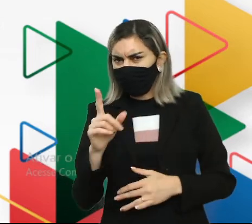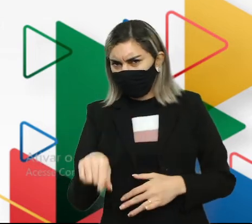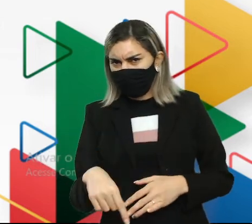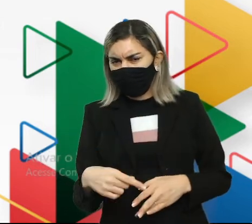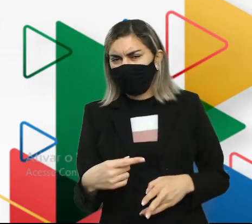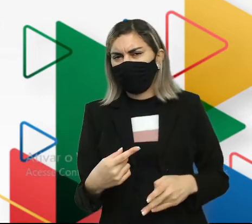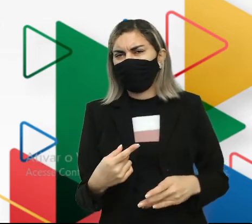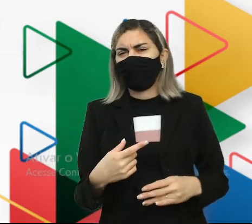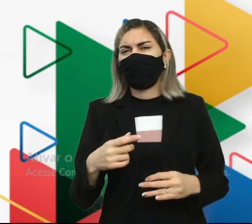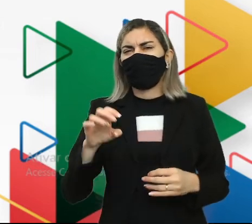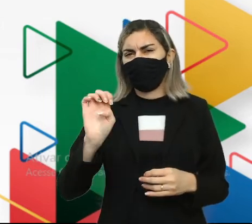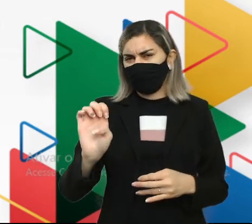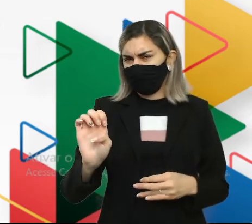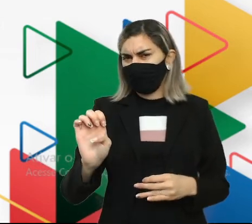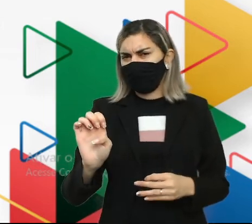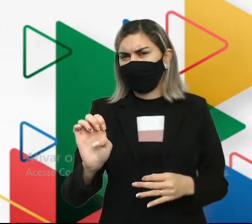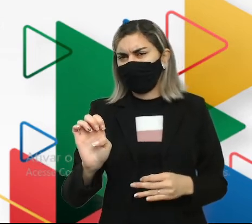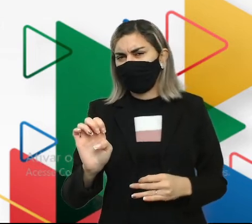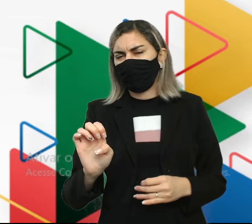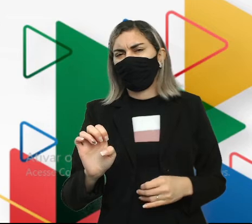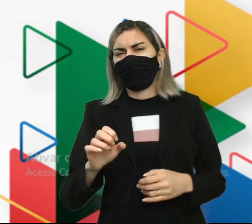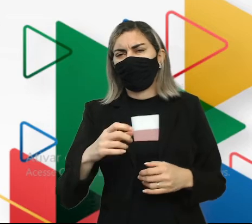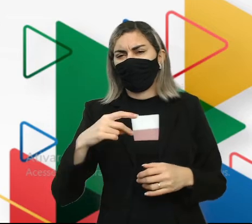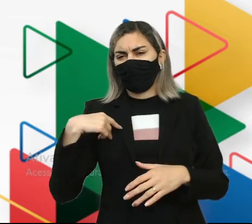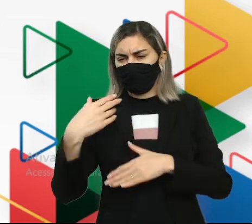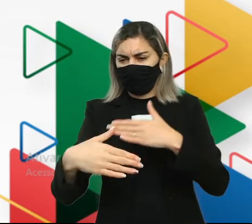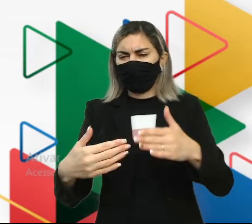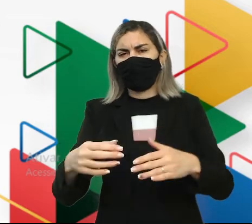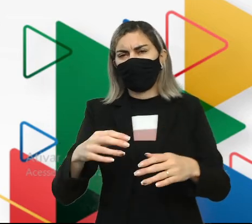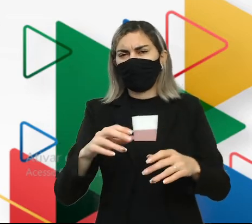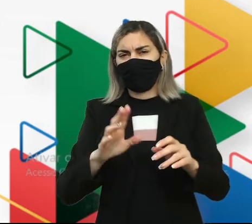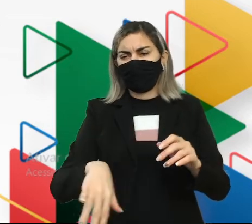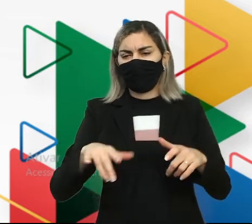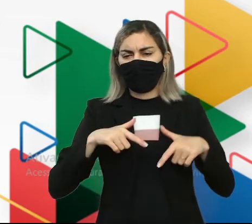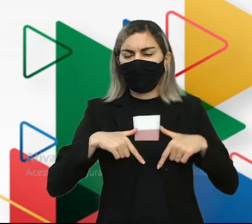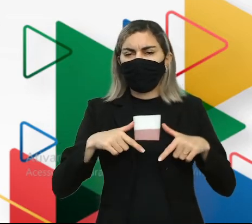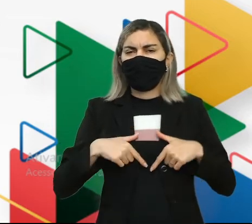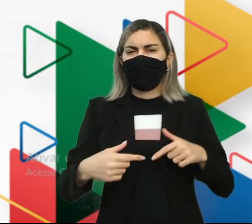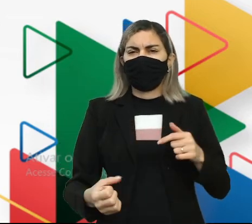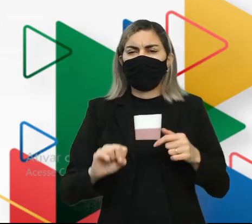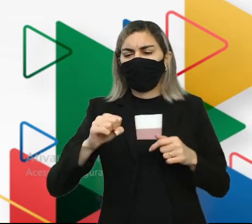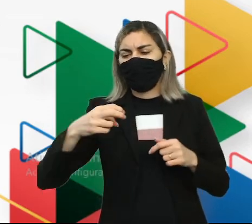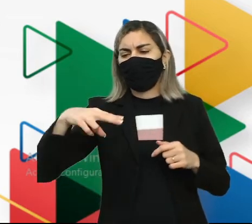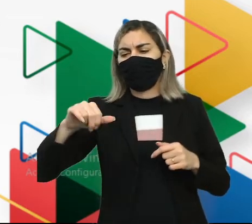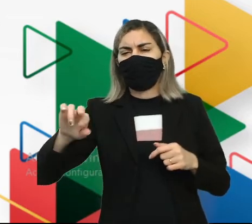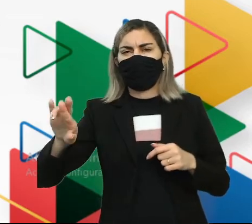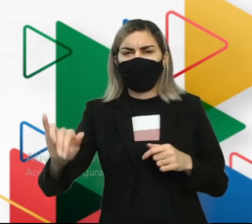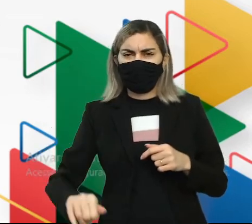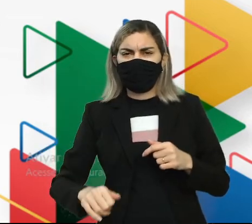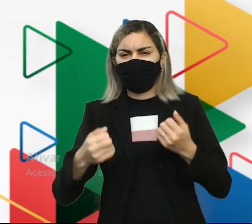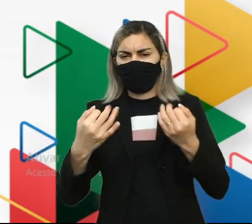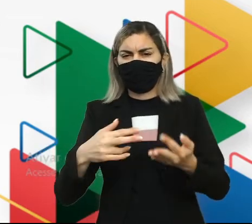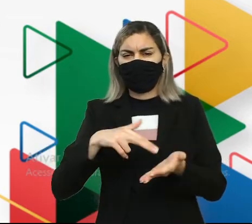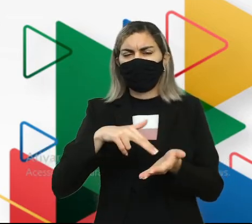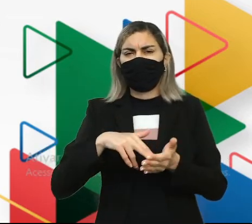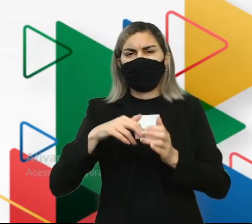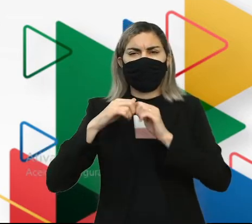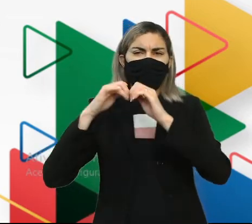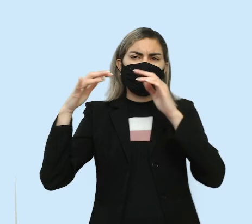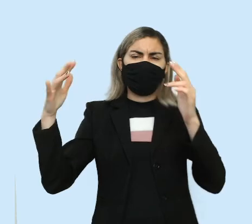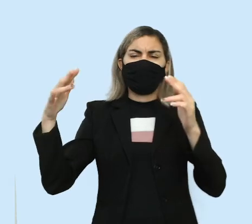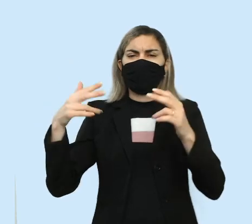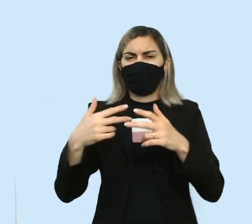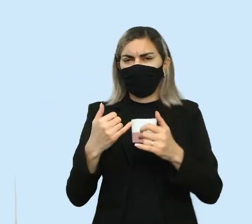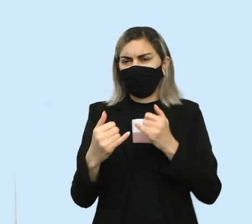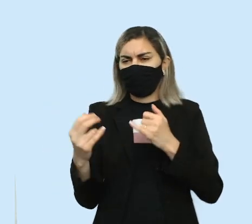Testamento. Letra E, a antecedência da civilização hebraica é sumeriana, explica a presença de mitos